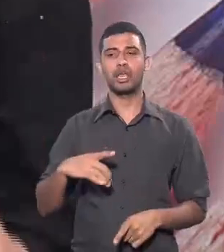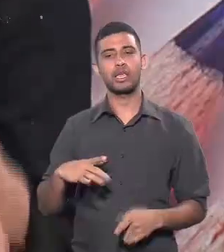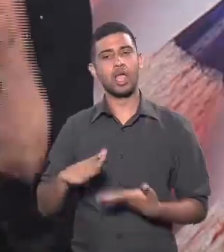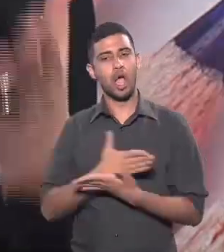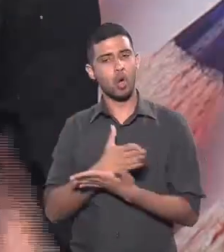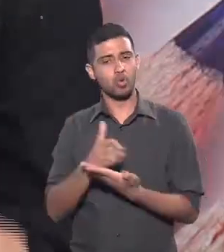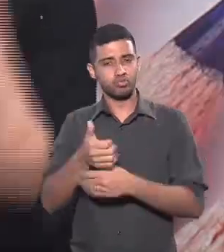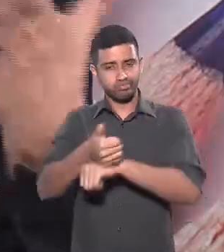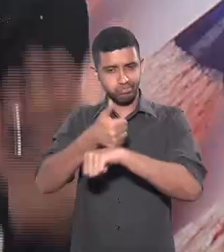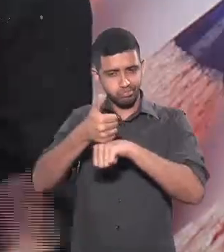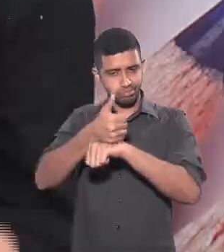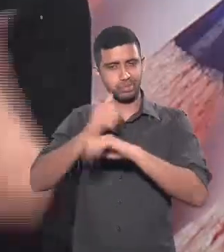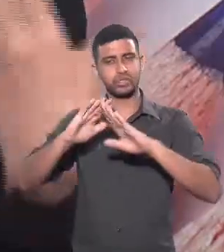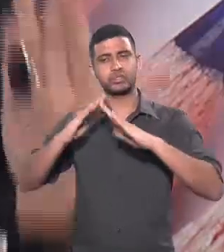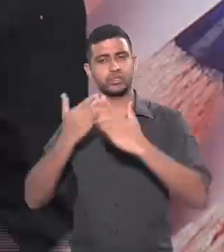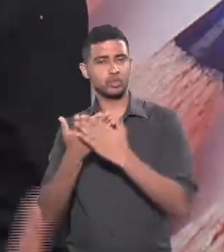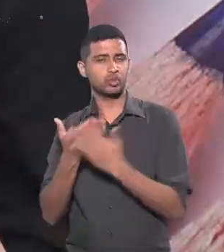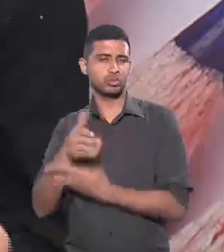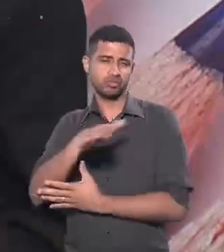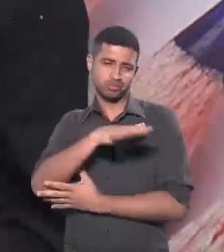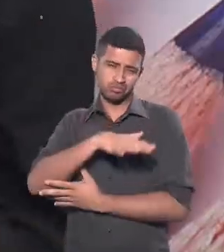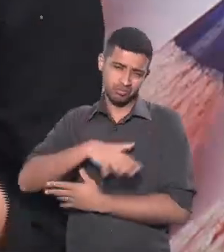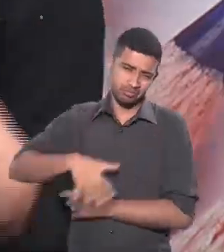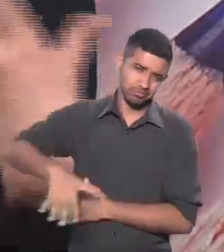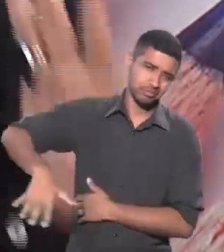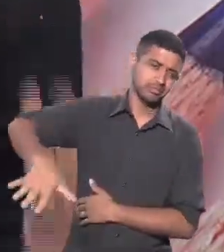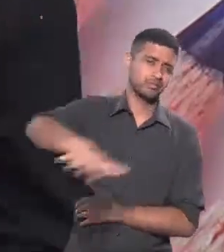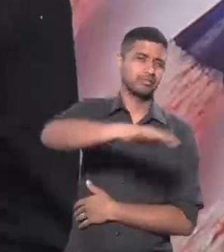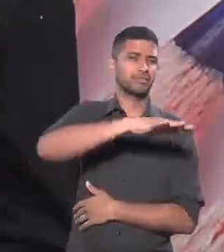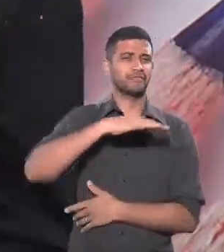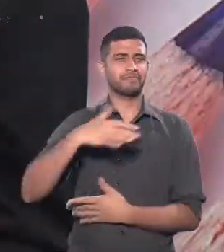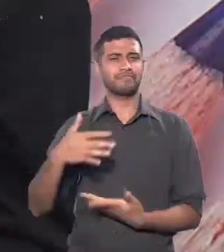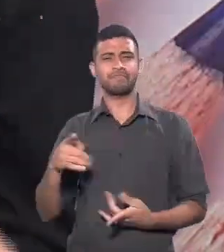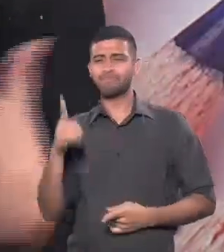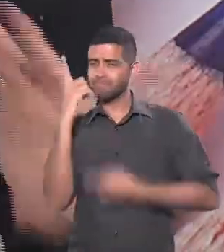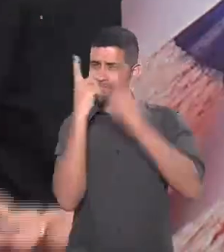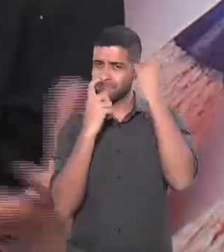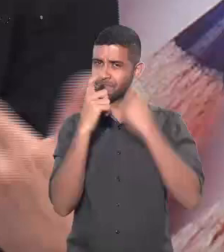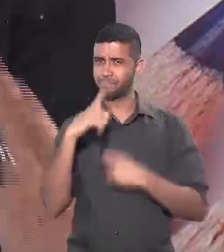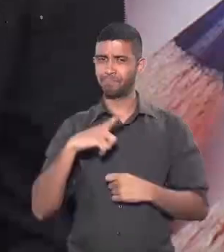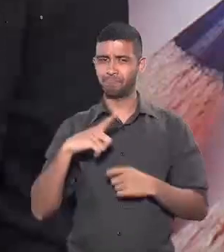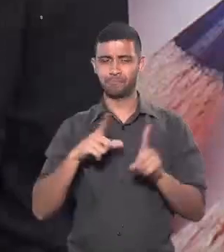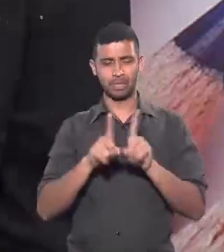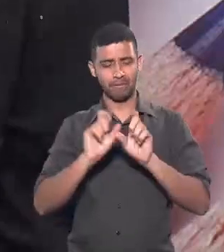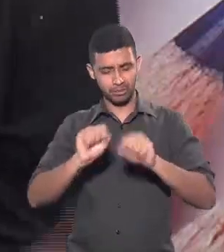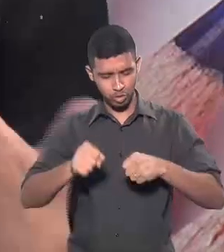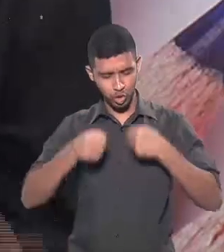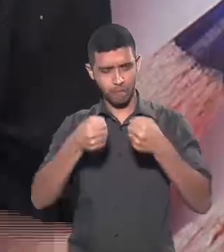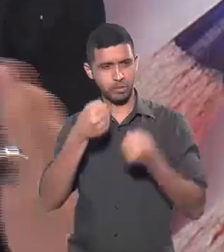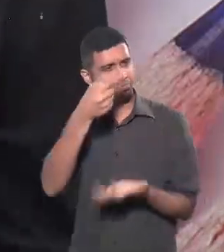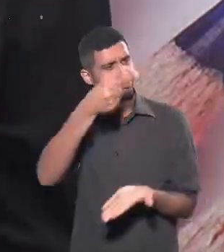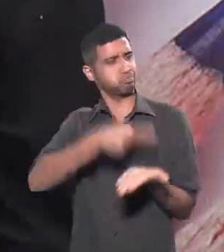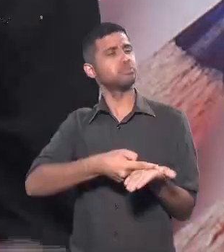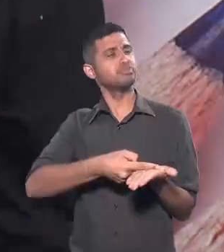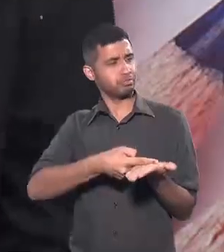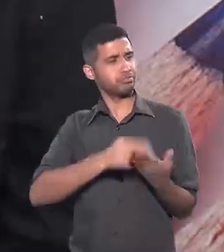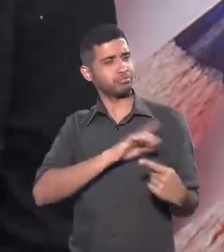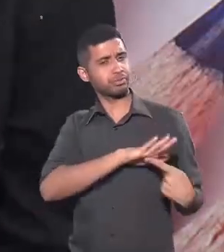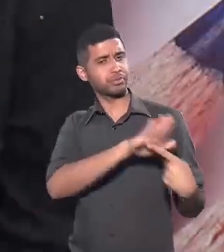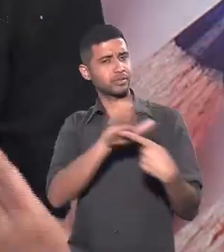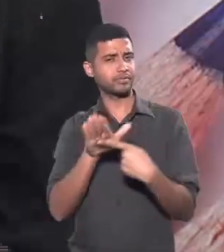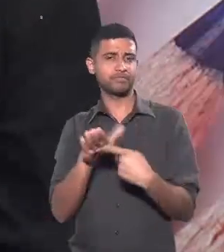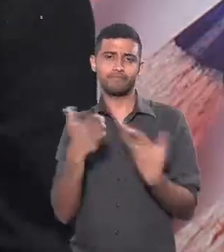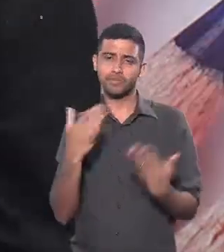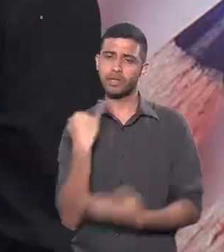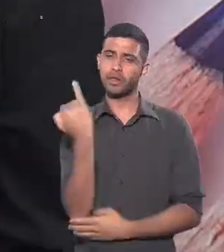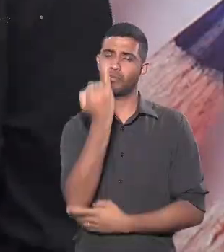uma galera, um pessoal, profissionais, escolas, enfim, redes públicas preocupadas e comprometidas, com profissionais preocupados e